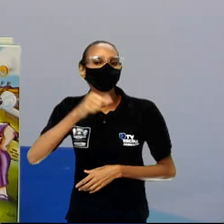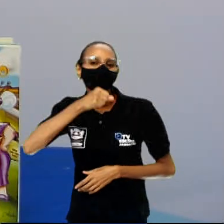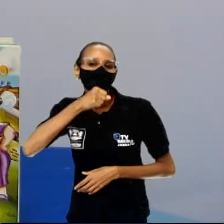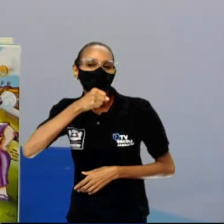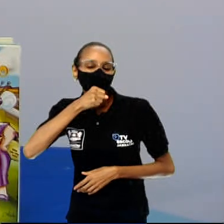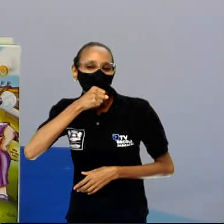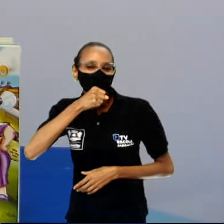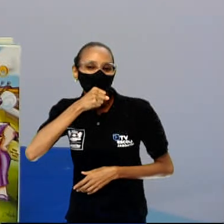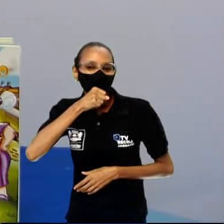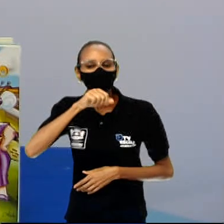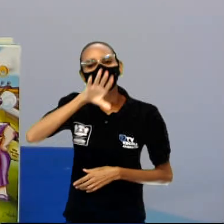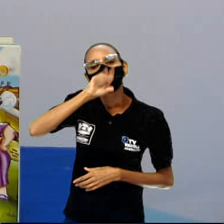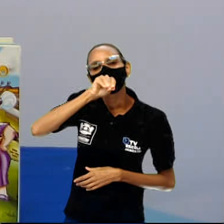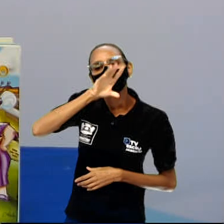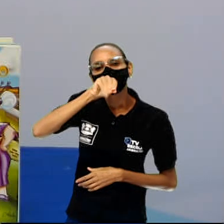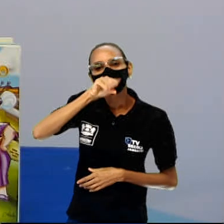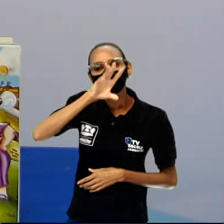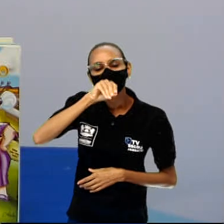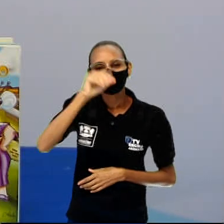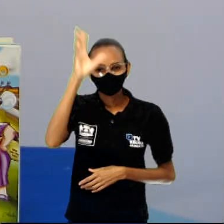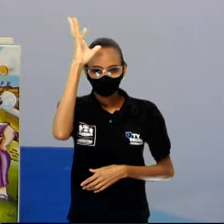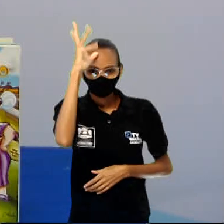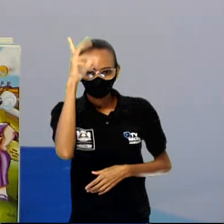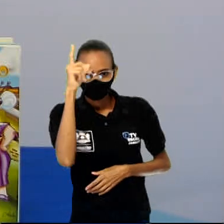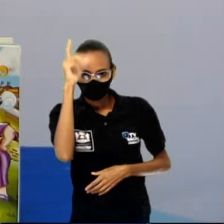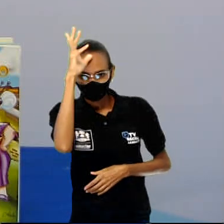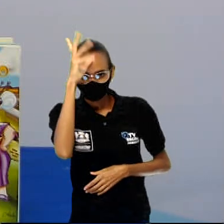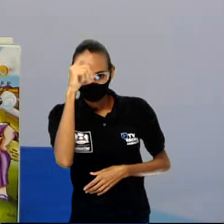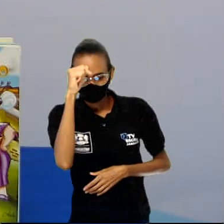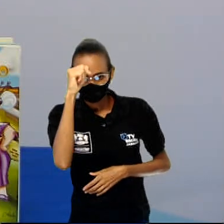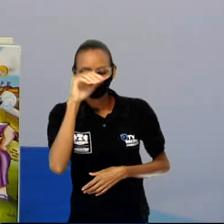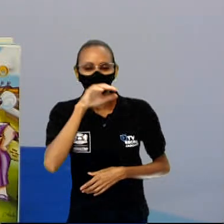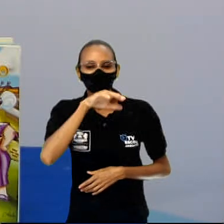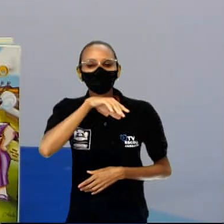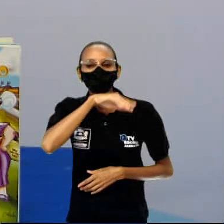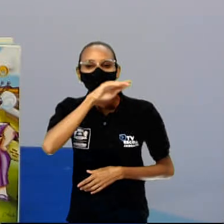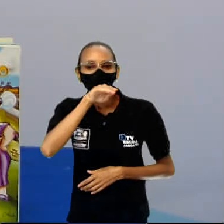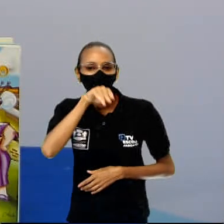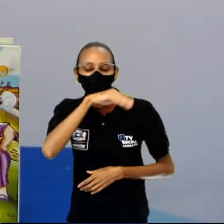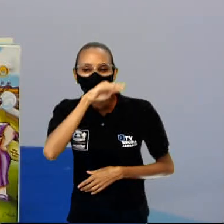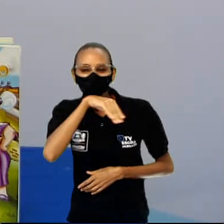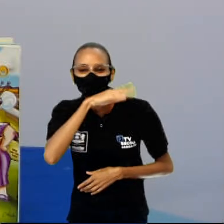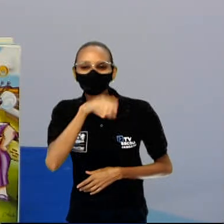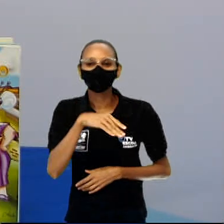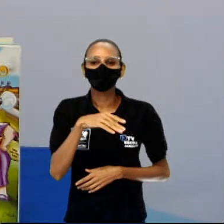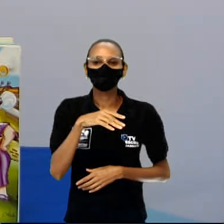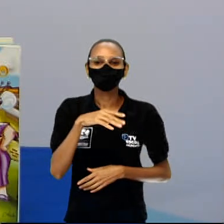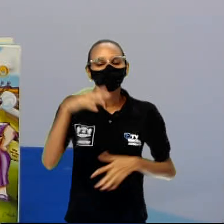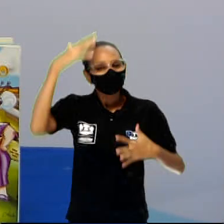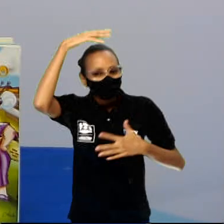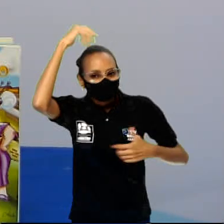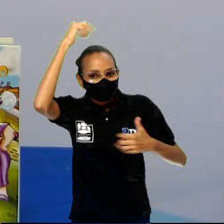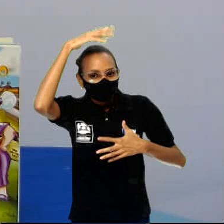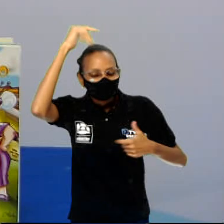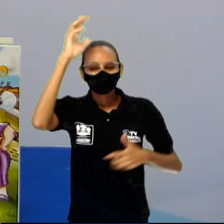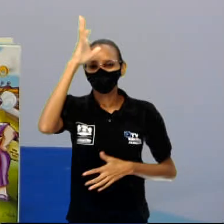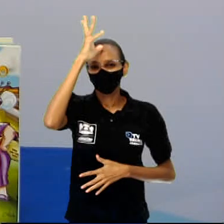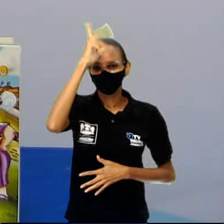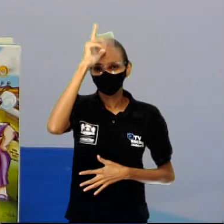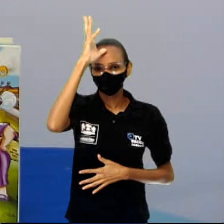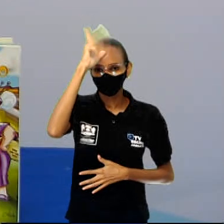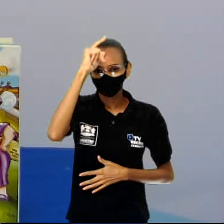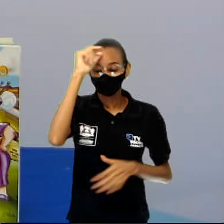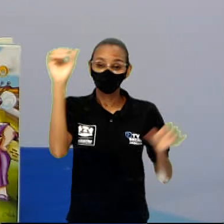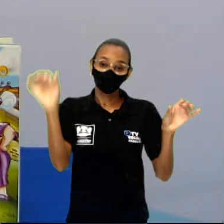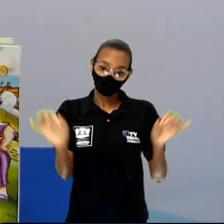pata Genoveva e da galinha Guilhermina, do porquinho, do Mico Cachita e do galo chega